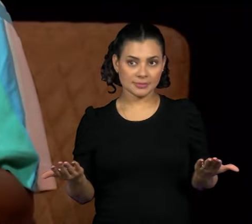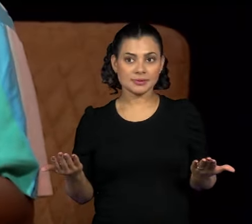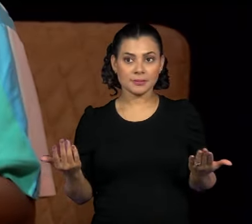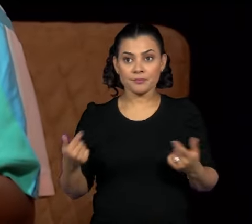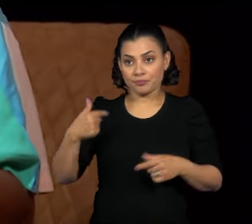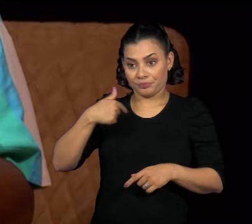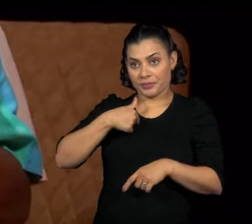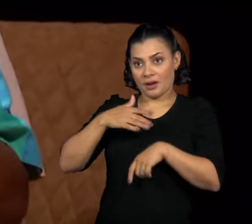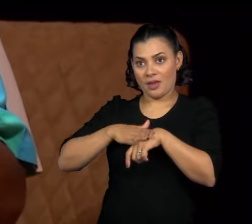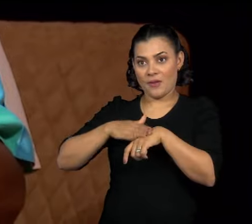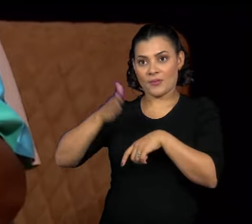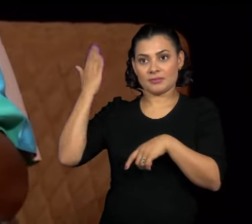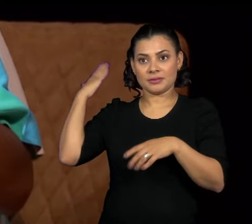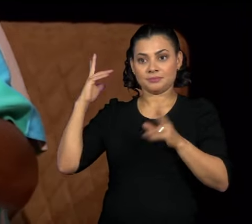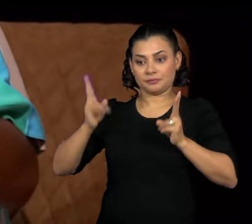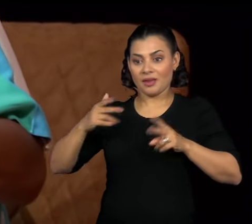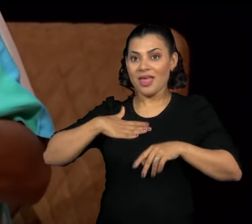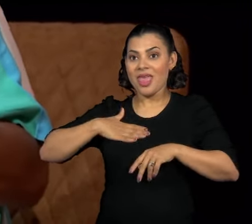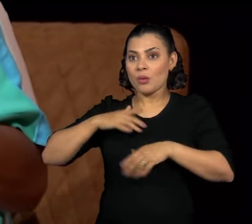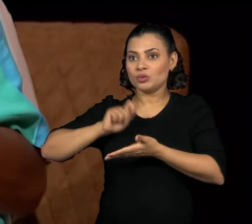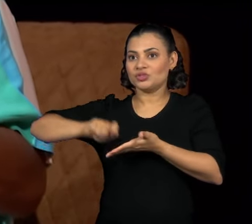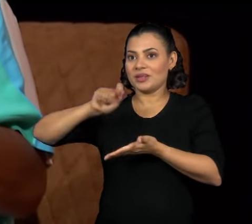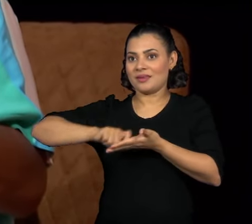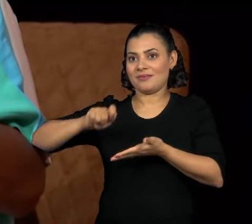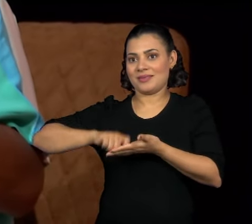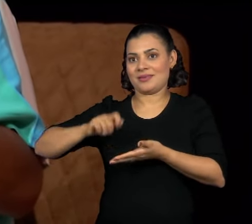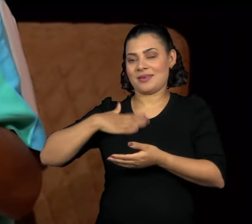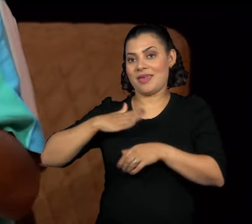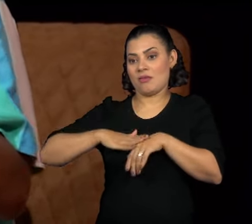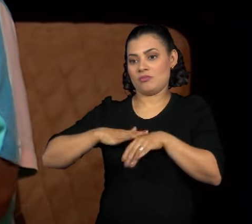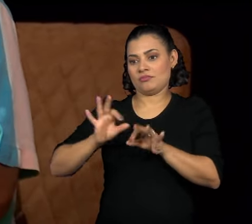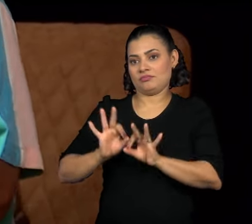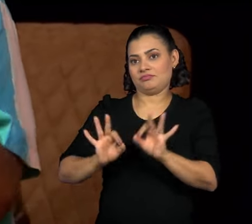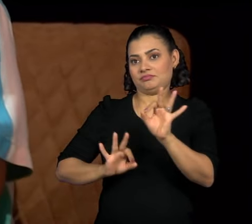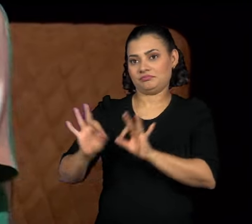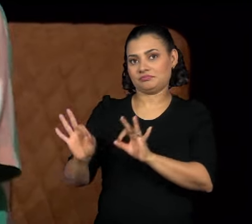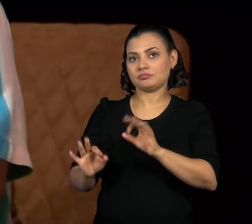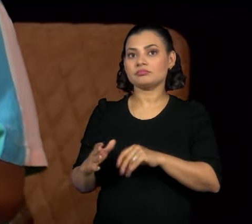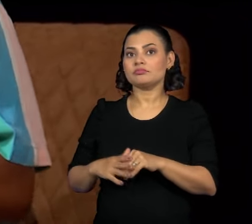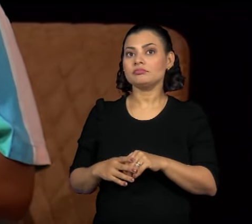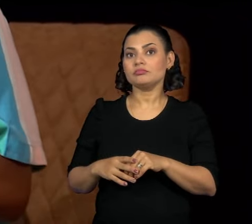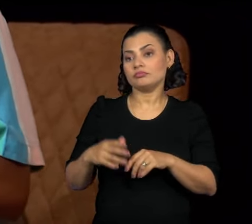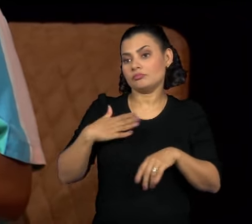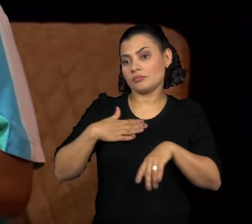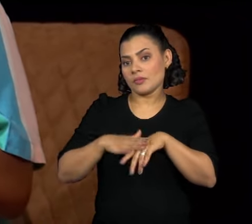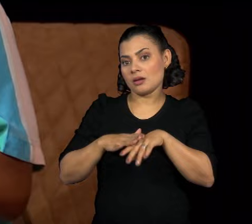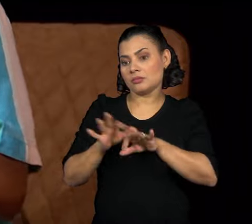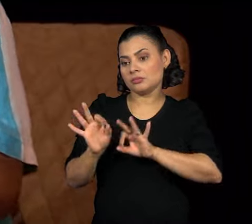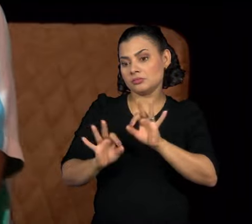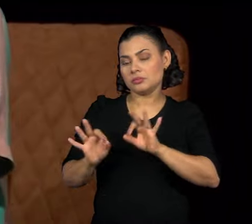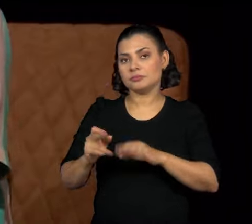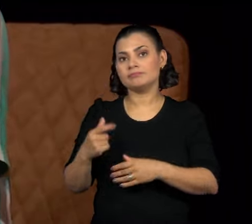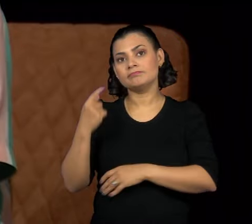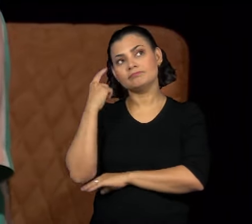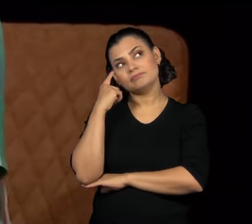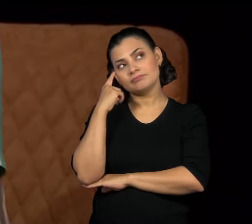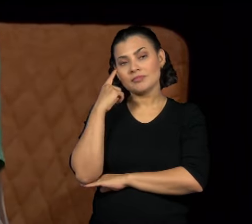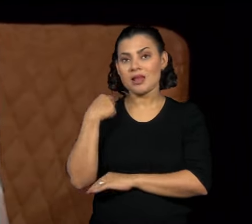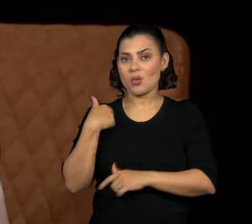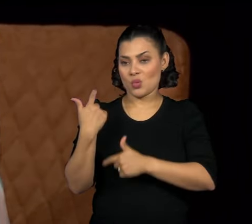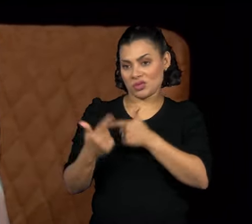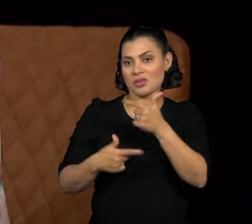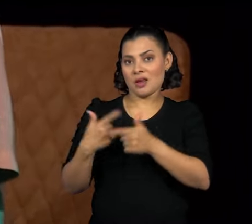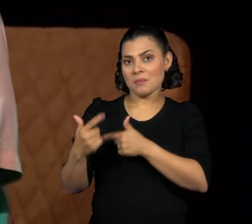E nessa época, eu mesmo escrevia meu próprio release. Uhum. Aí eu escrevia meu release e eu dizia que o trabalho